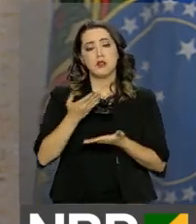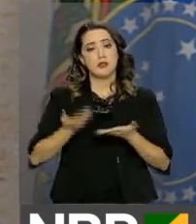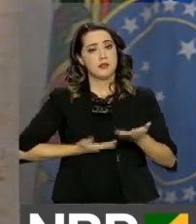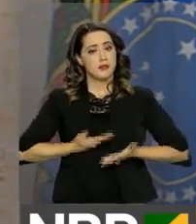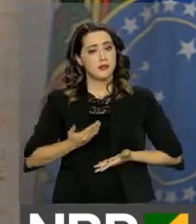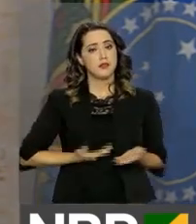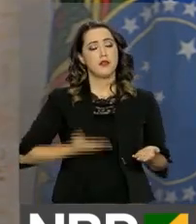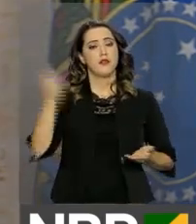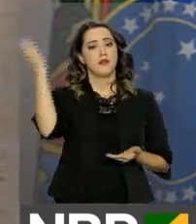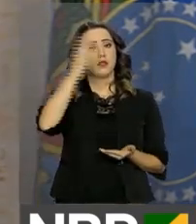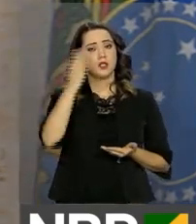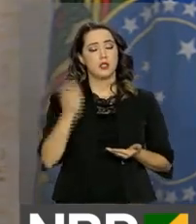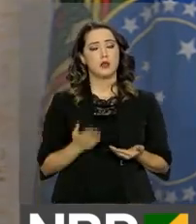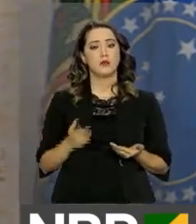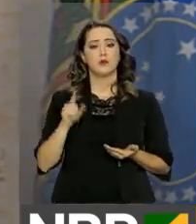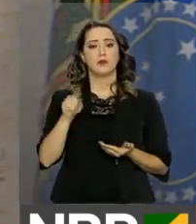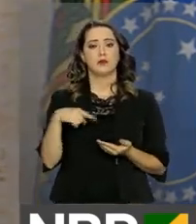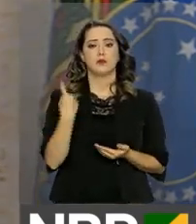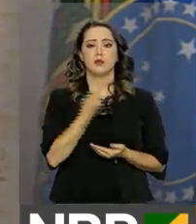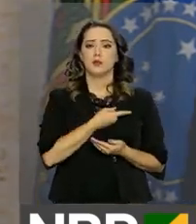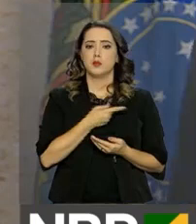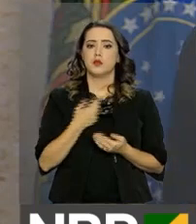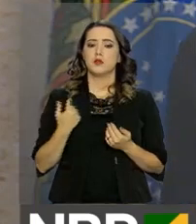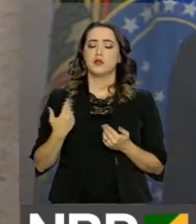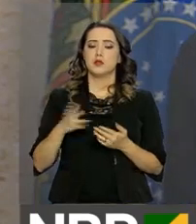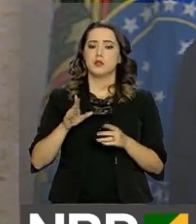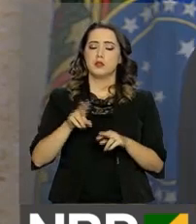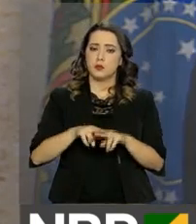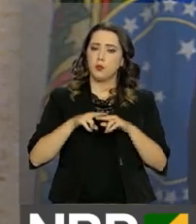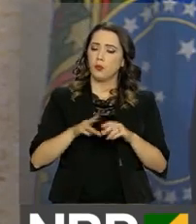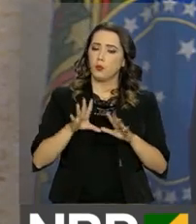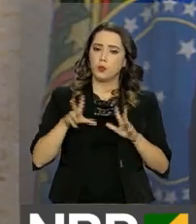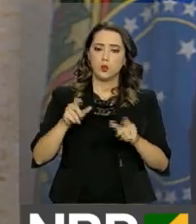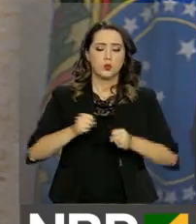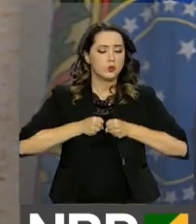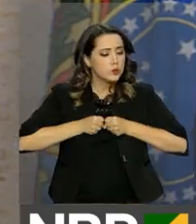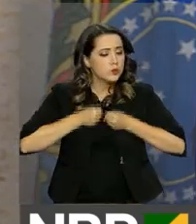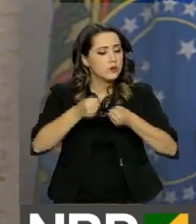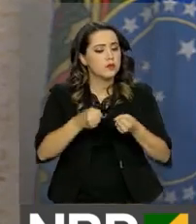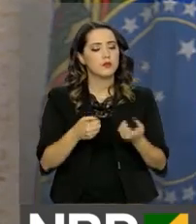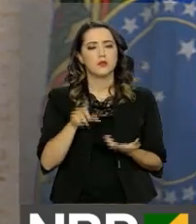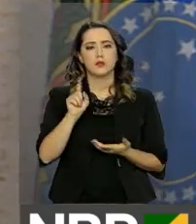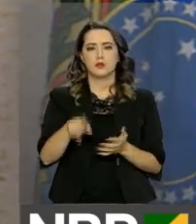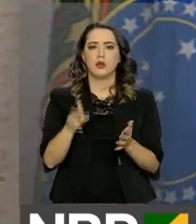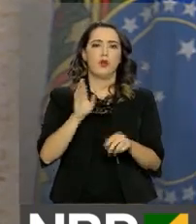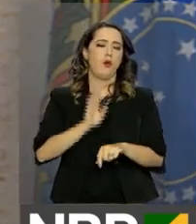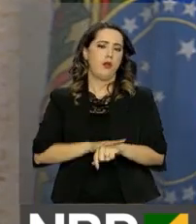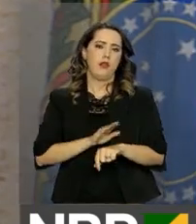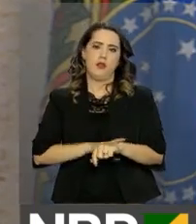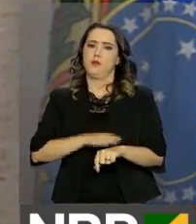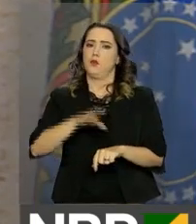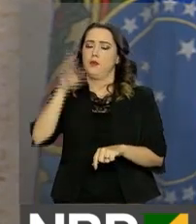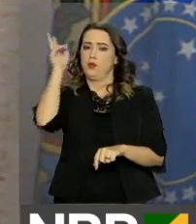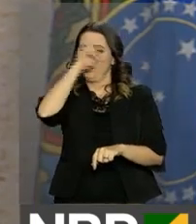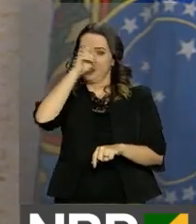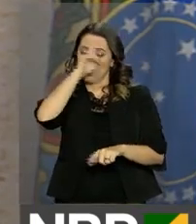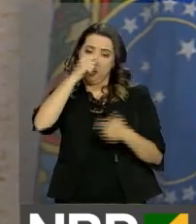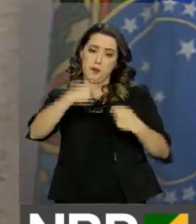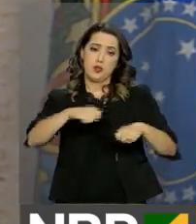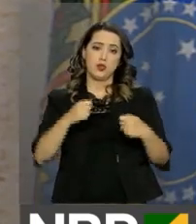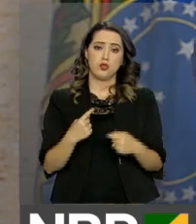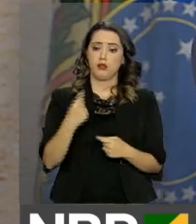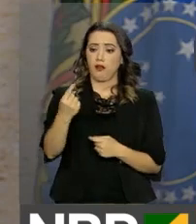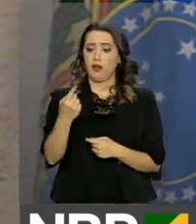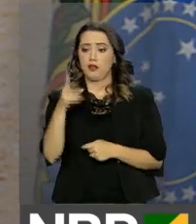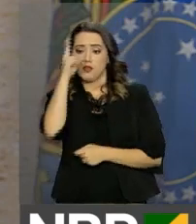Brasil na medida de nossas forças, fazendo aquilo que o momento histórico exige. Cada momento histórico,